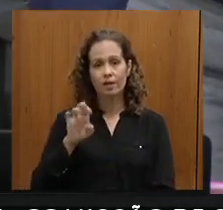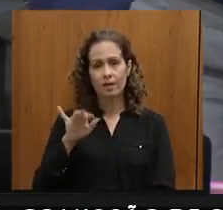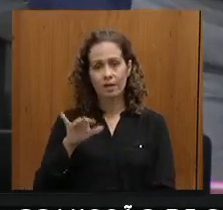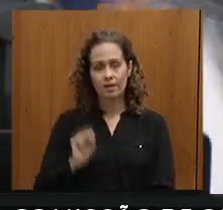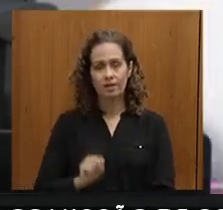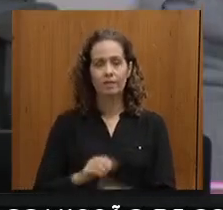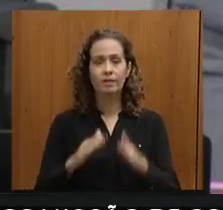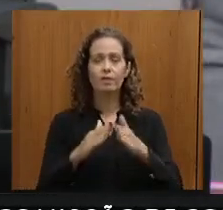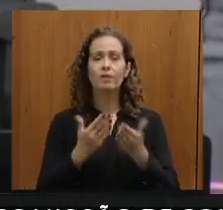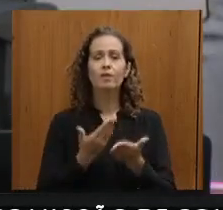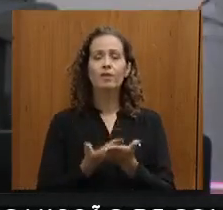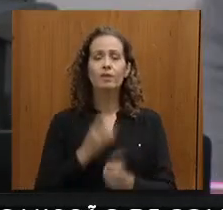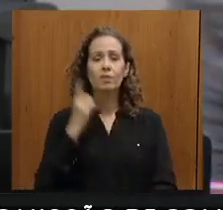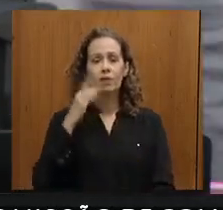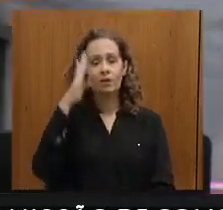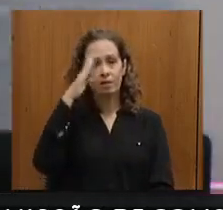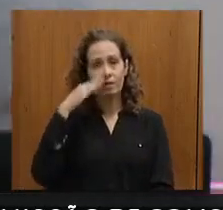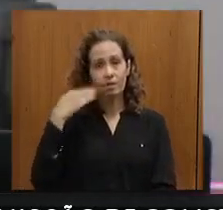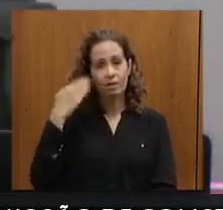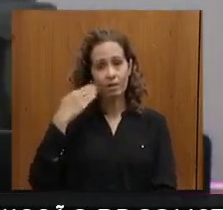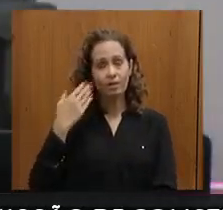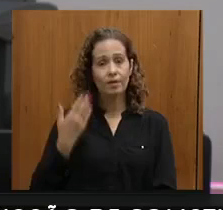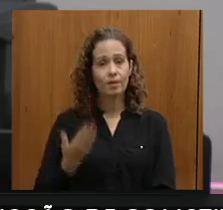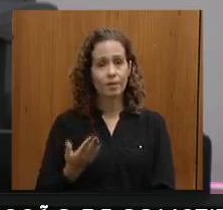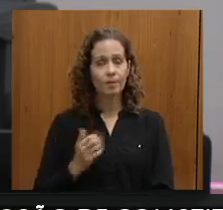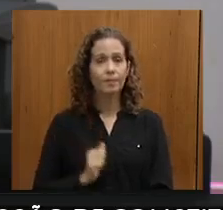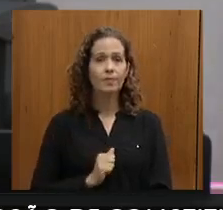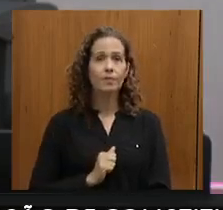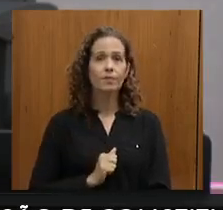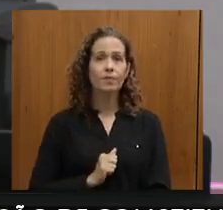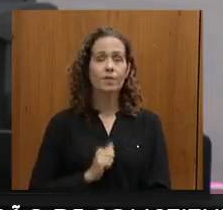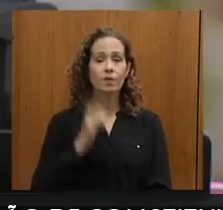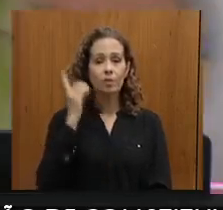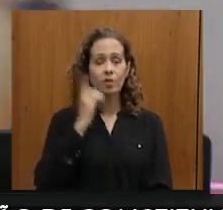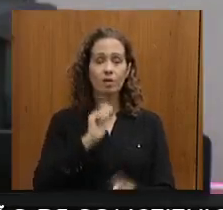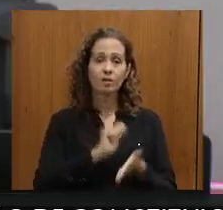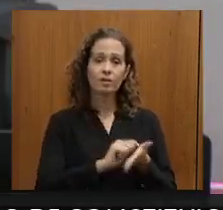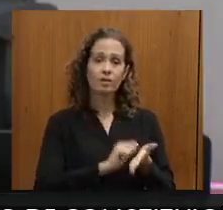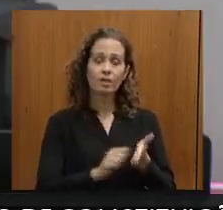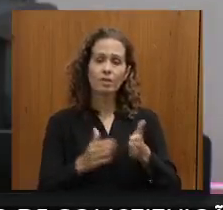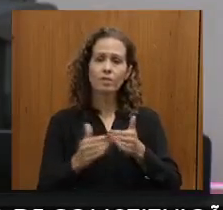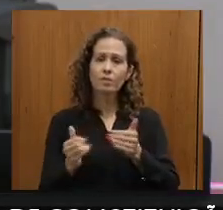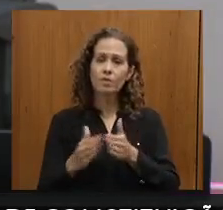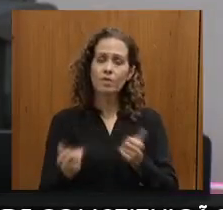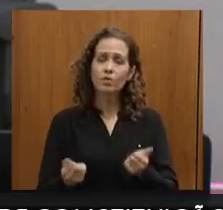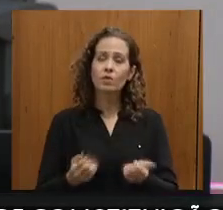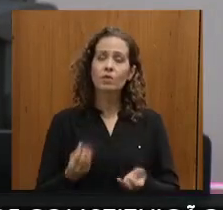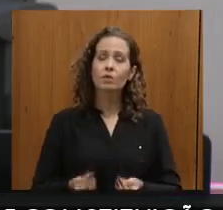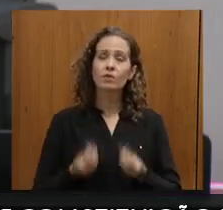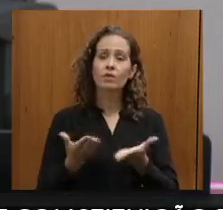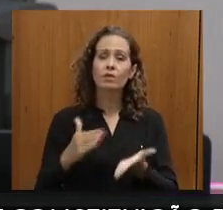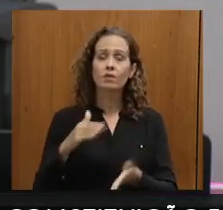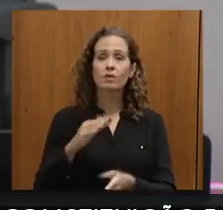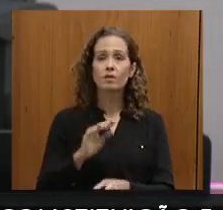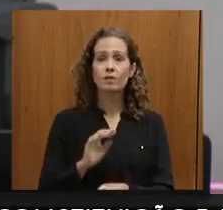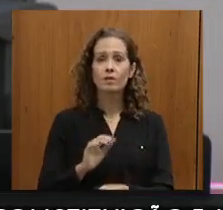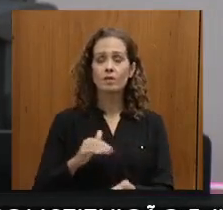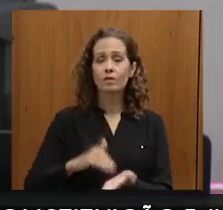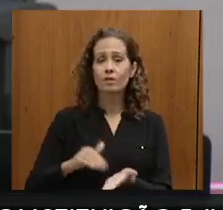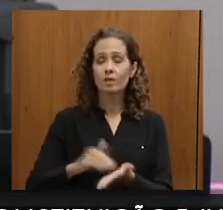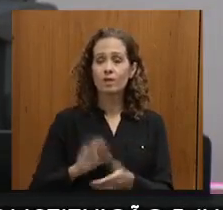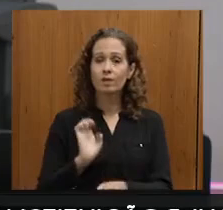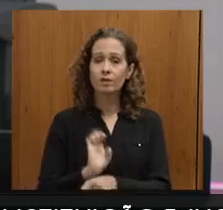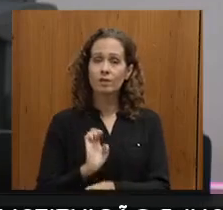Requerimento de autoria da deputada Beatriz Serqueira, deputada que subscreve, requer que seja encaminhada ao secretário de Estado e de Governo,